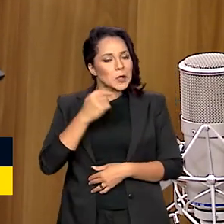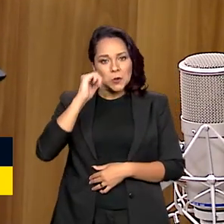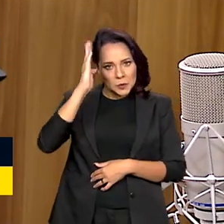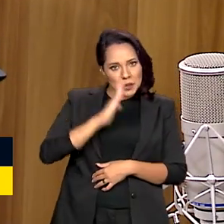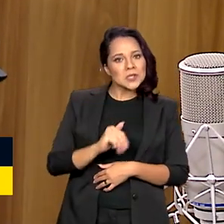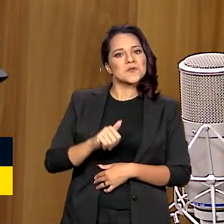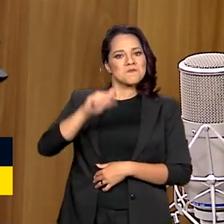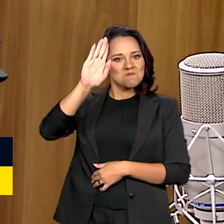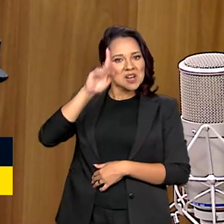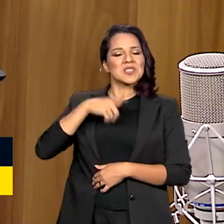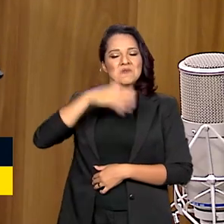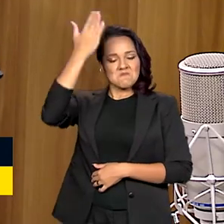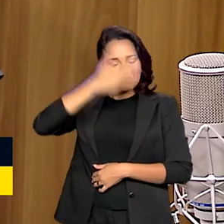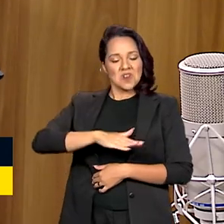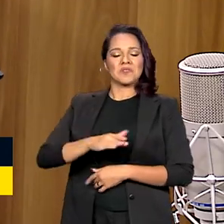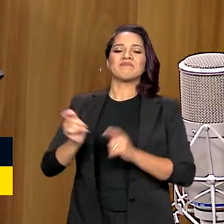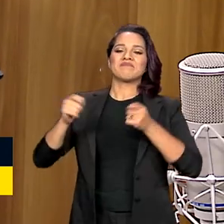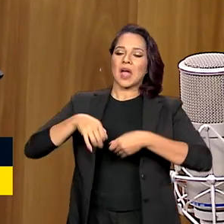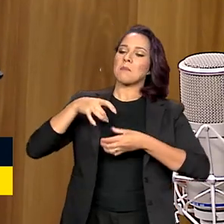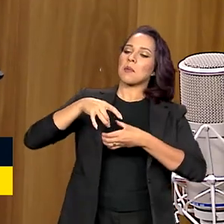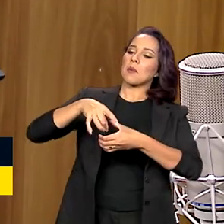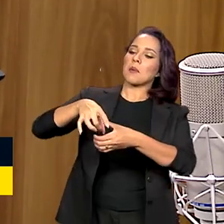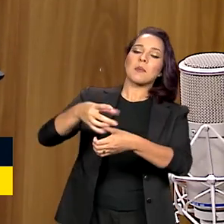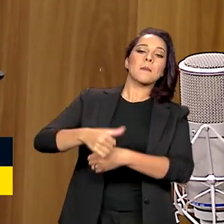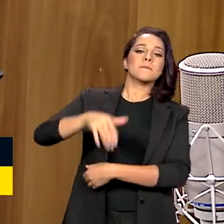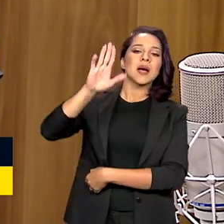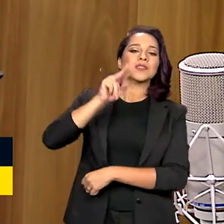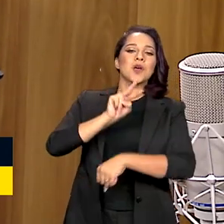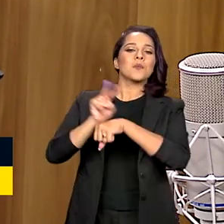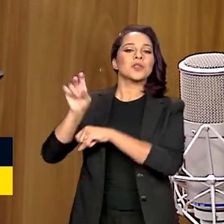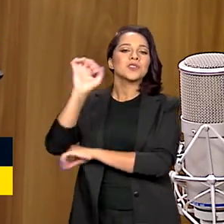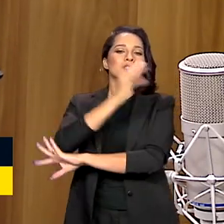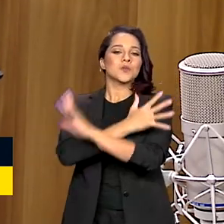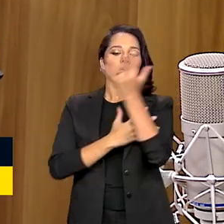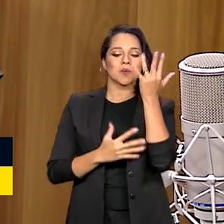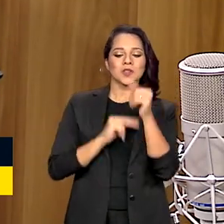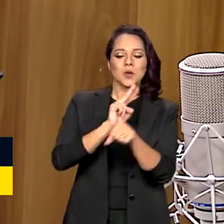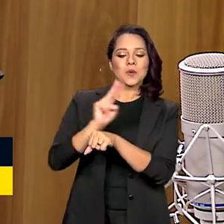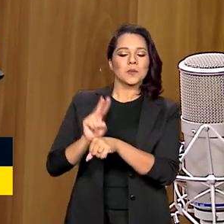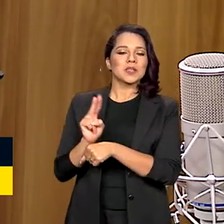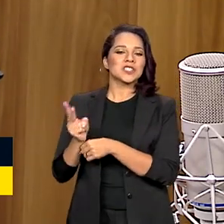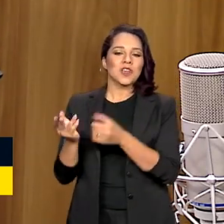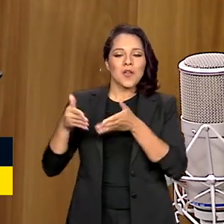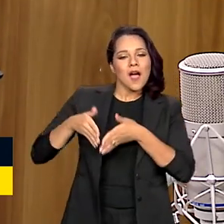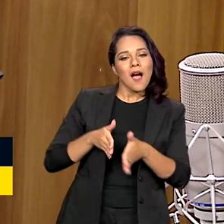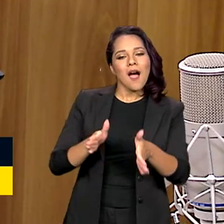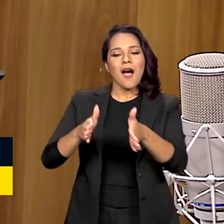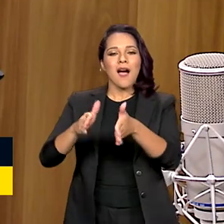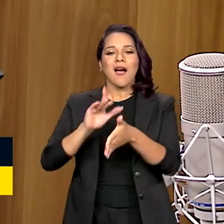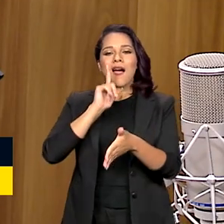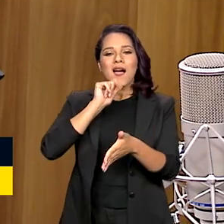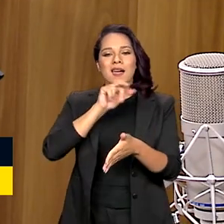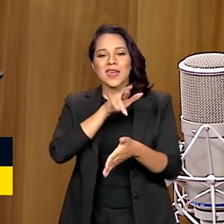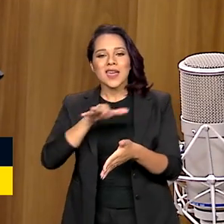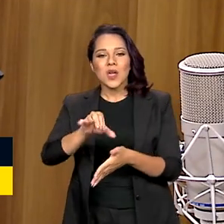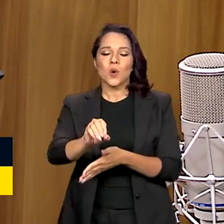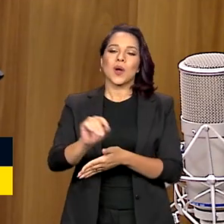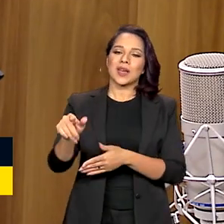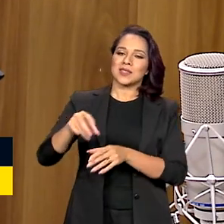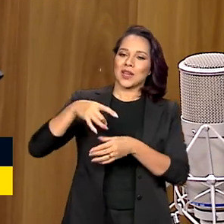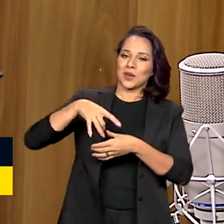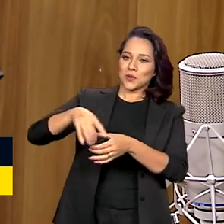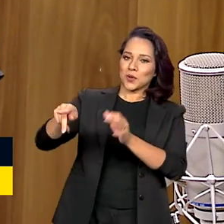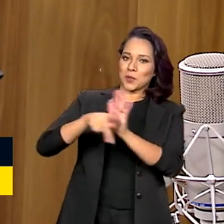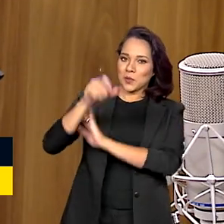cada dia mais prova que pode produzir mais, protegendo o meio ambiente, protegendo suas nascentes, margens de rios. Essa é a agricultura brasileira,